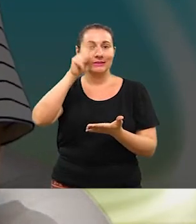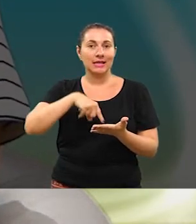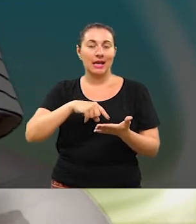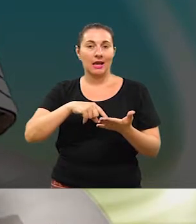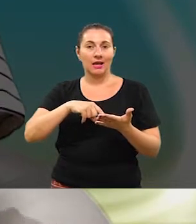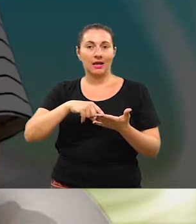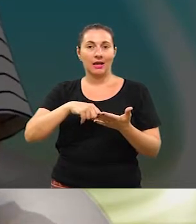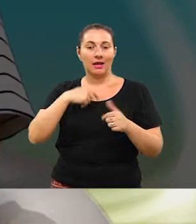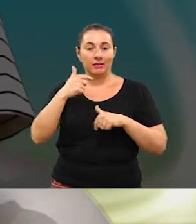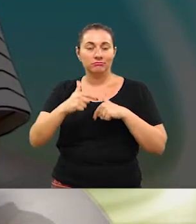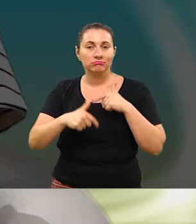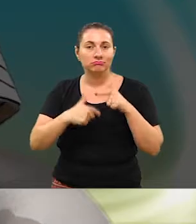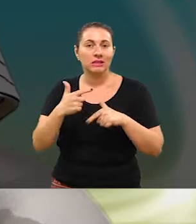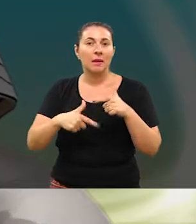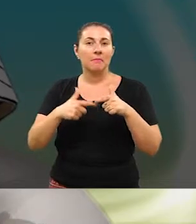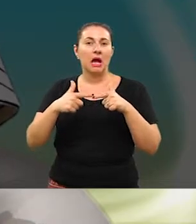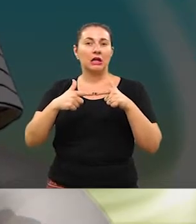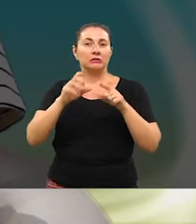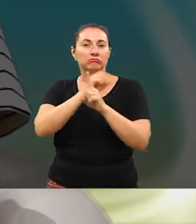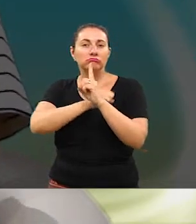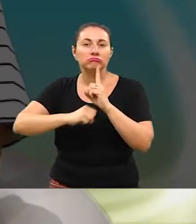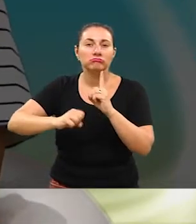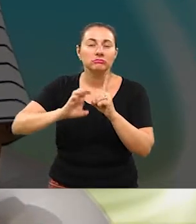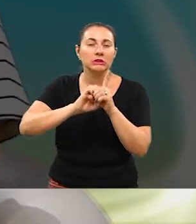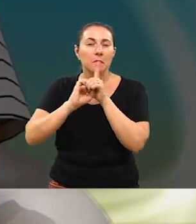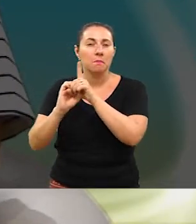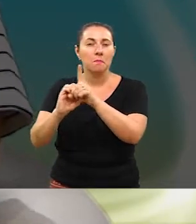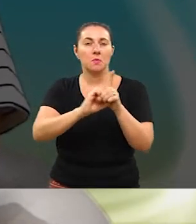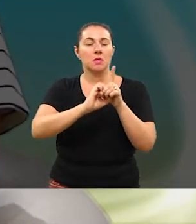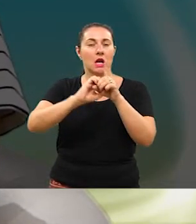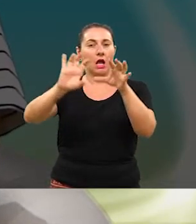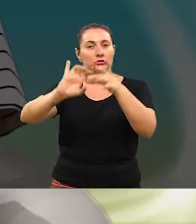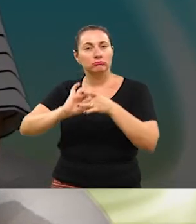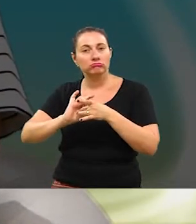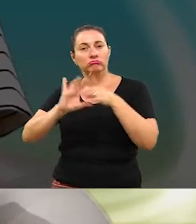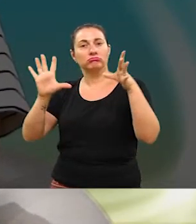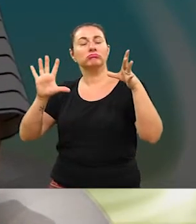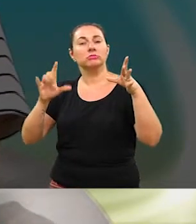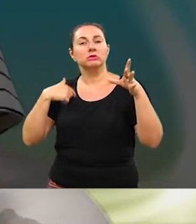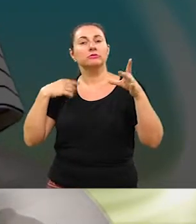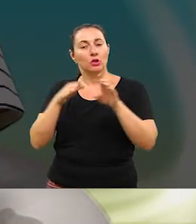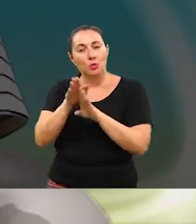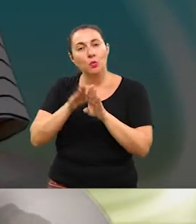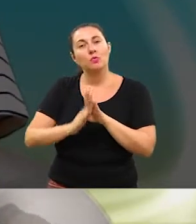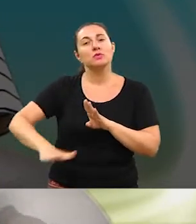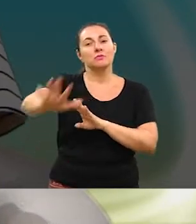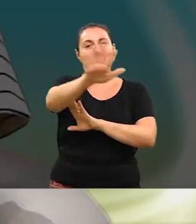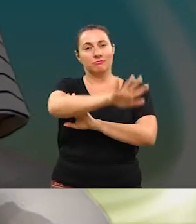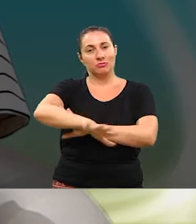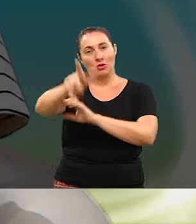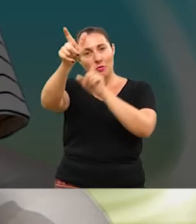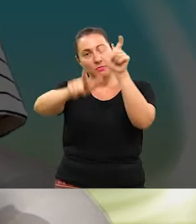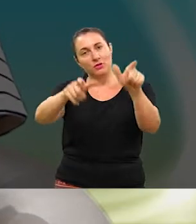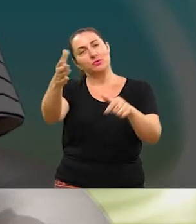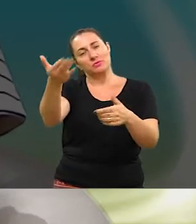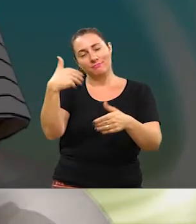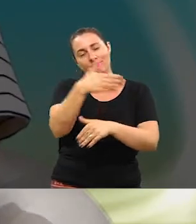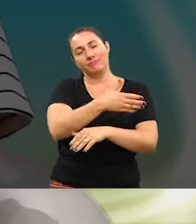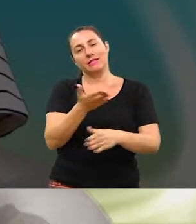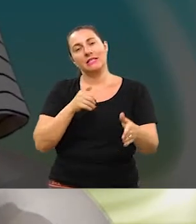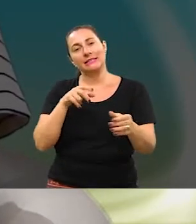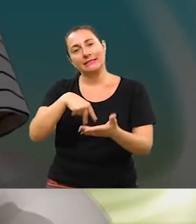atividade extremamente democrática, extremamente livre. E, realmente, eu aconselho todas as pessoas que existem